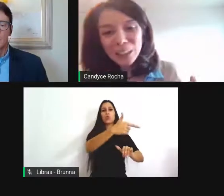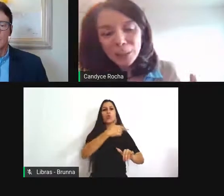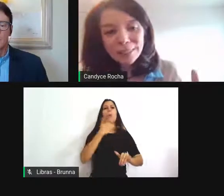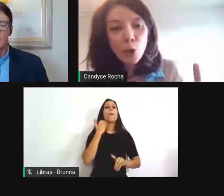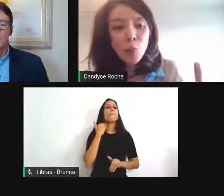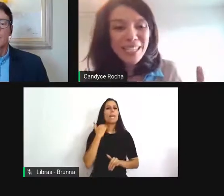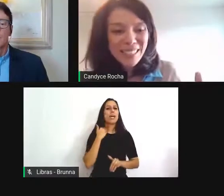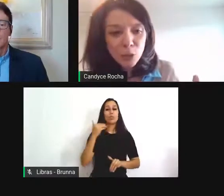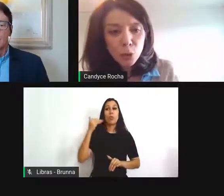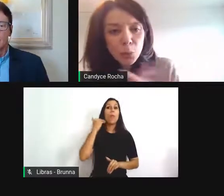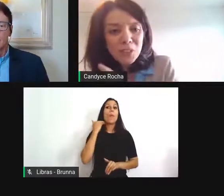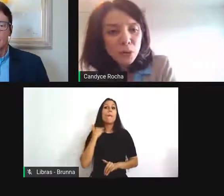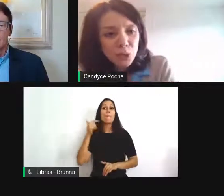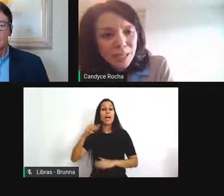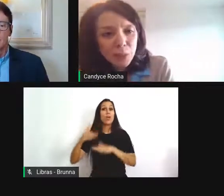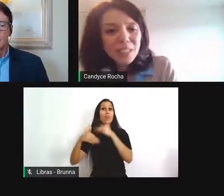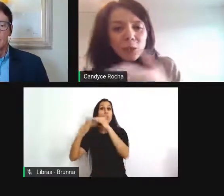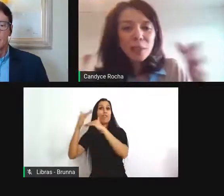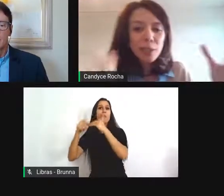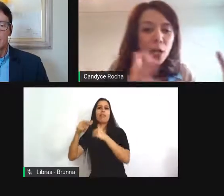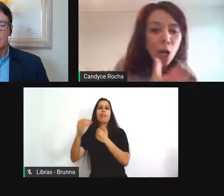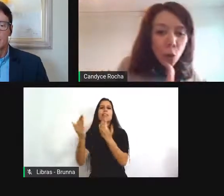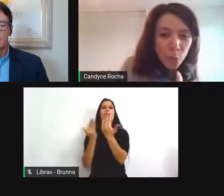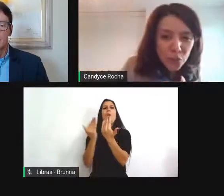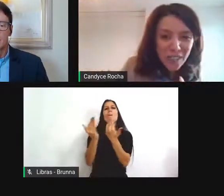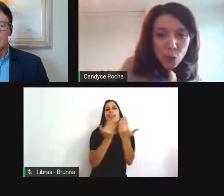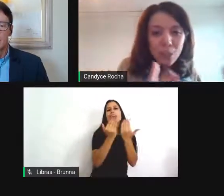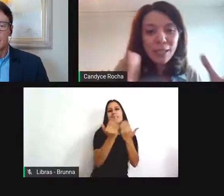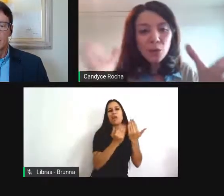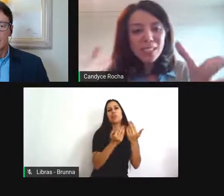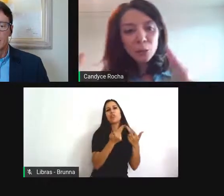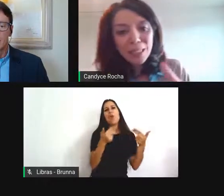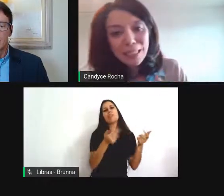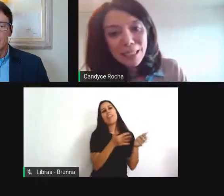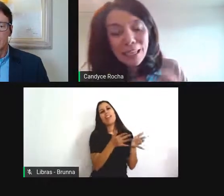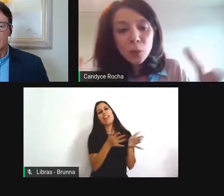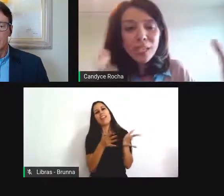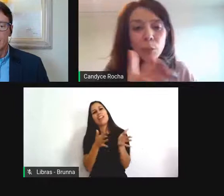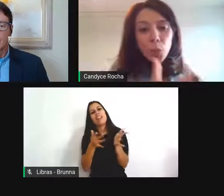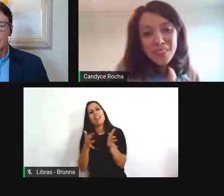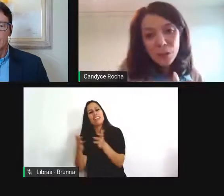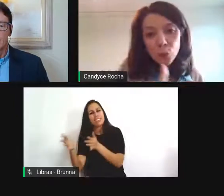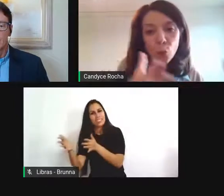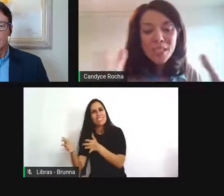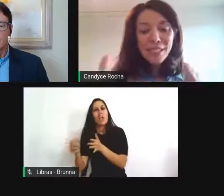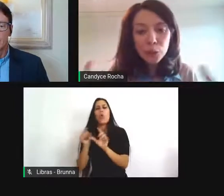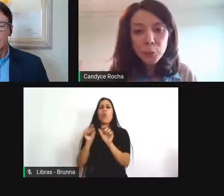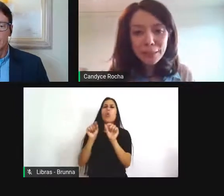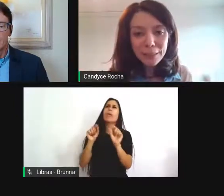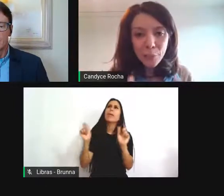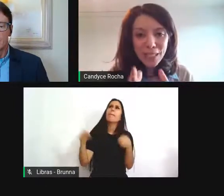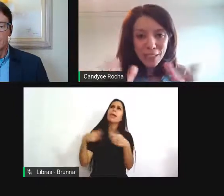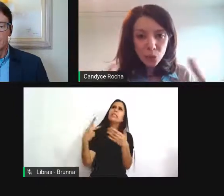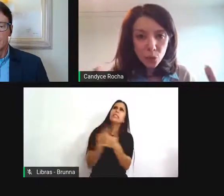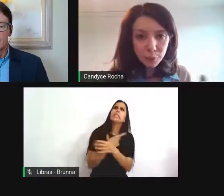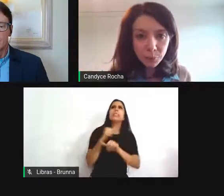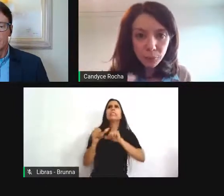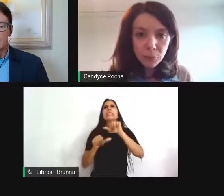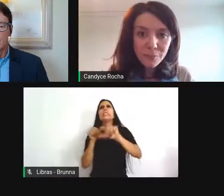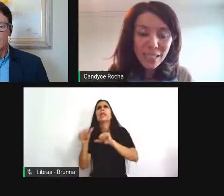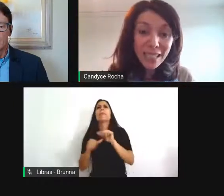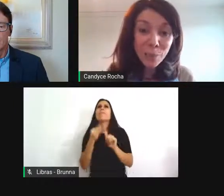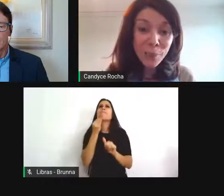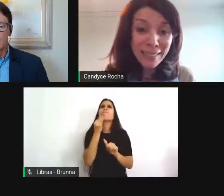mundo inteiro, ele tem uma comparação de processos que deram certo aqui com processos que deram certo ali e o que pode ser customizado para